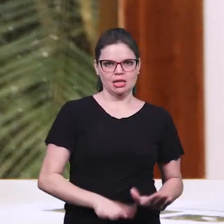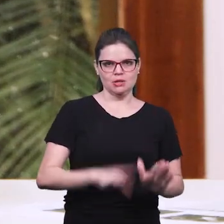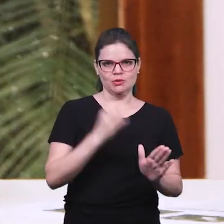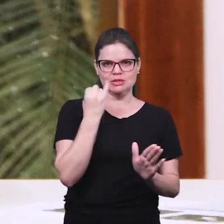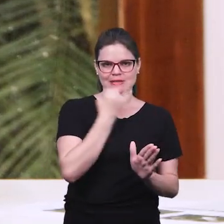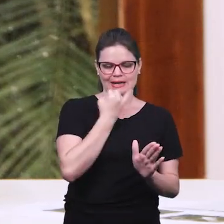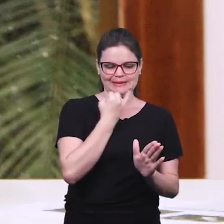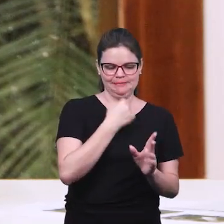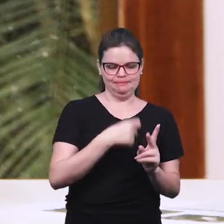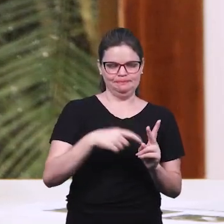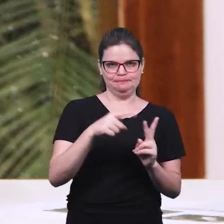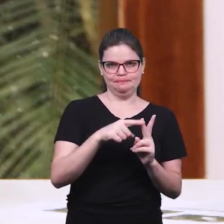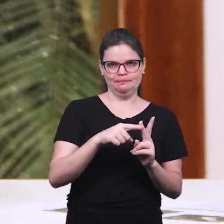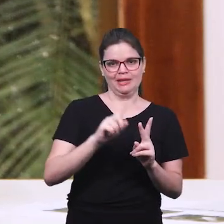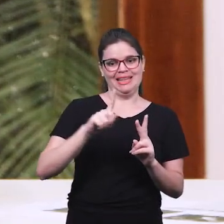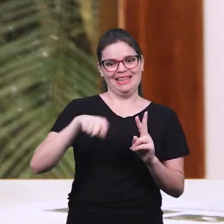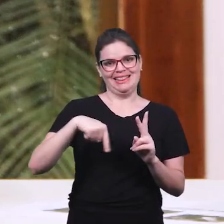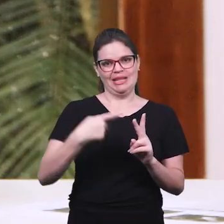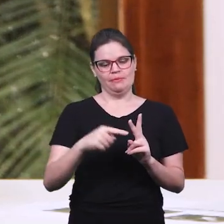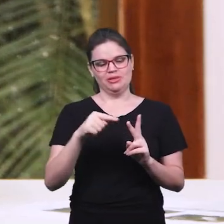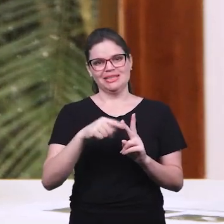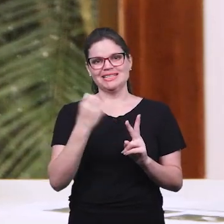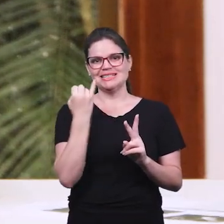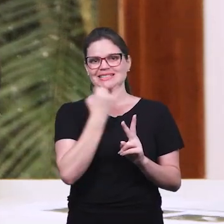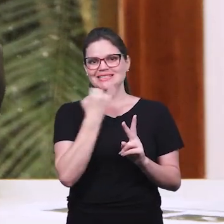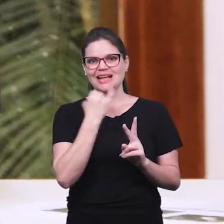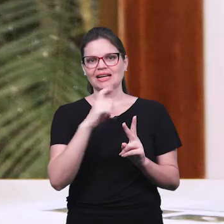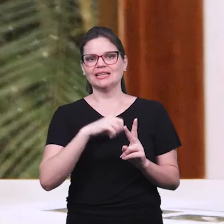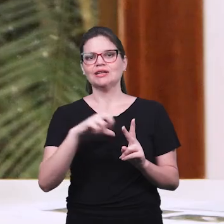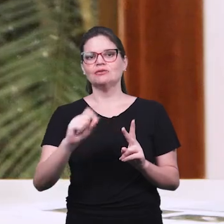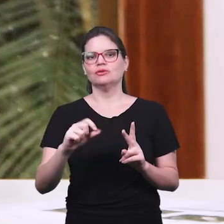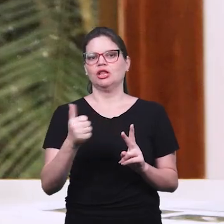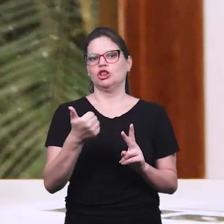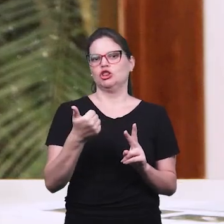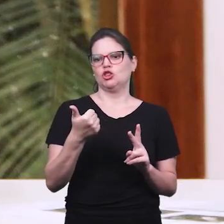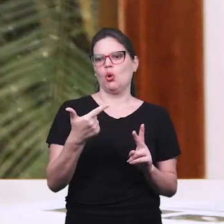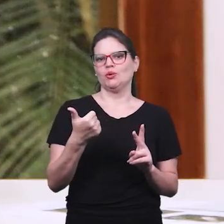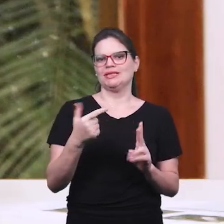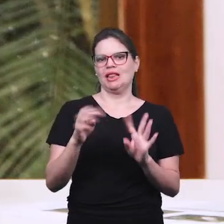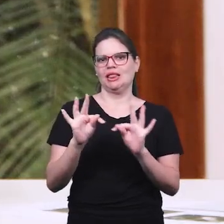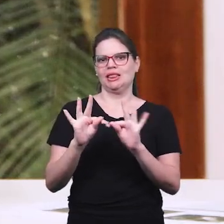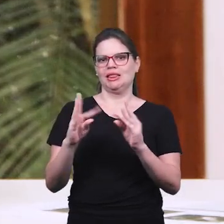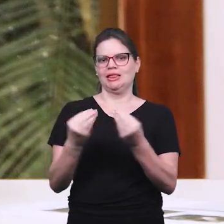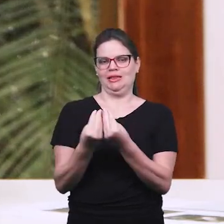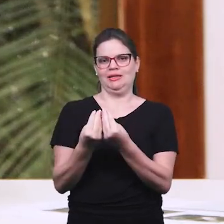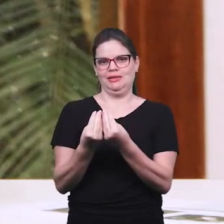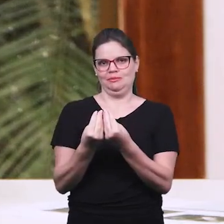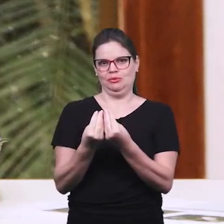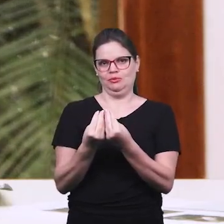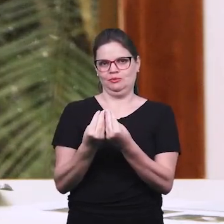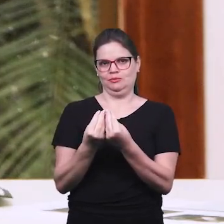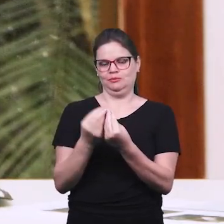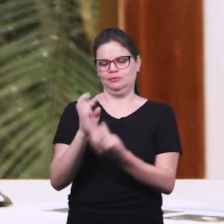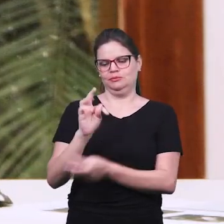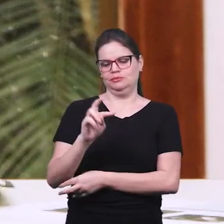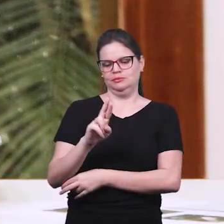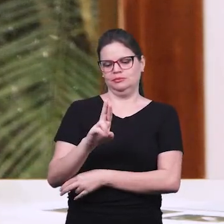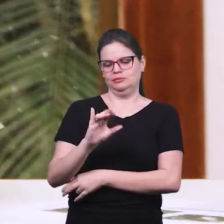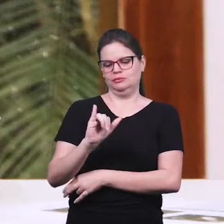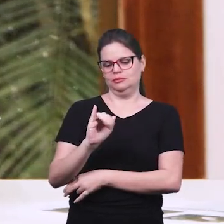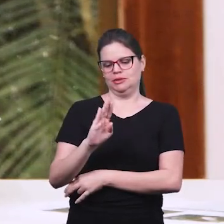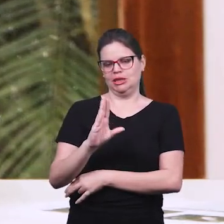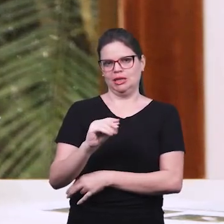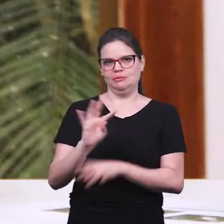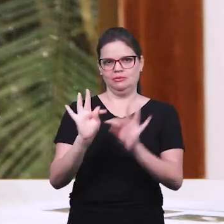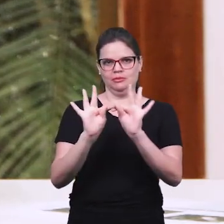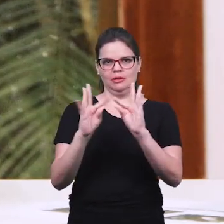e muito tempo depois, quando Israel havia se multiplicado muito, Deus fez um acordo com este povo.